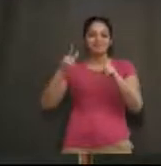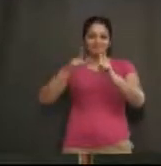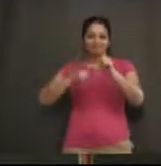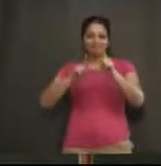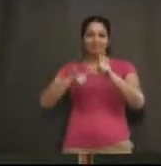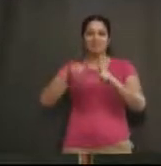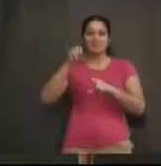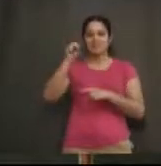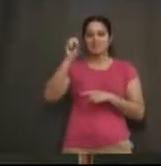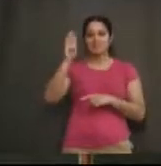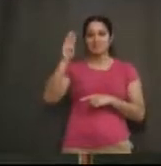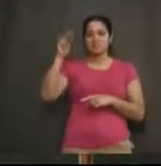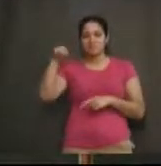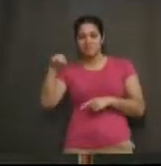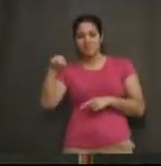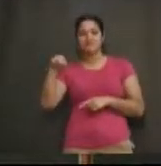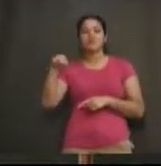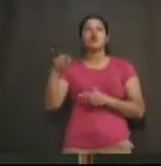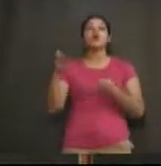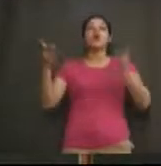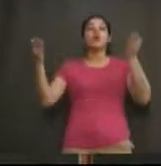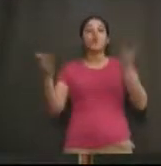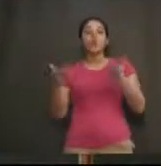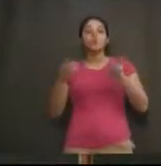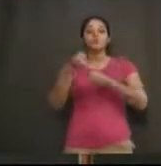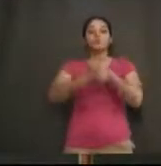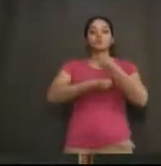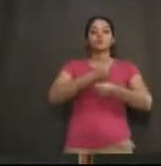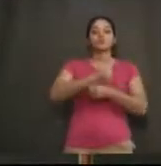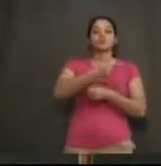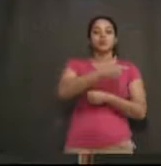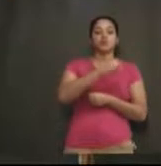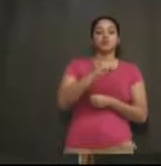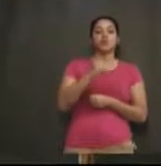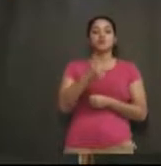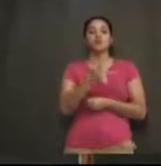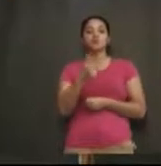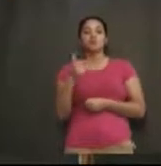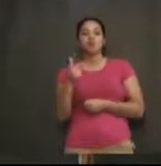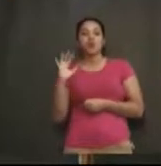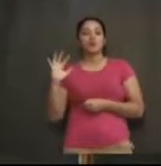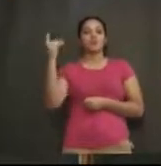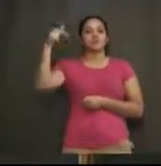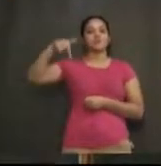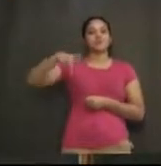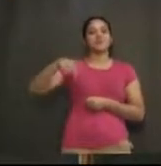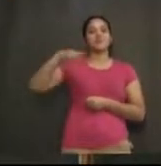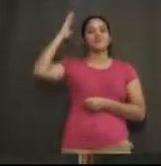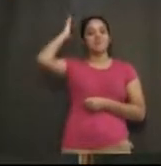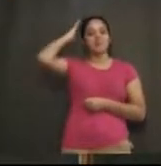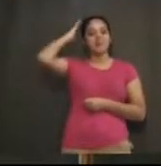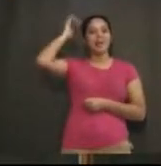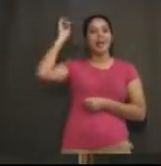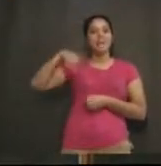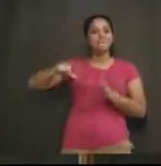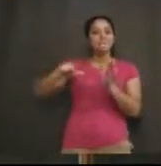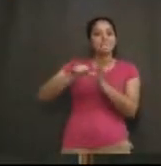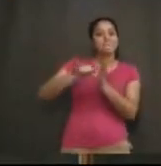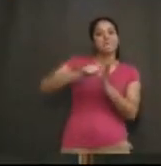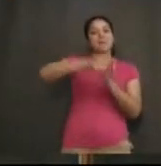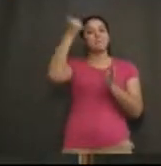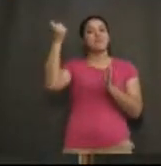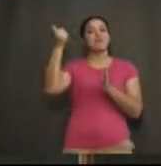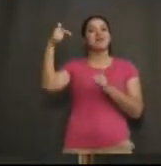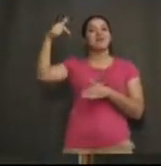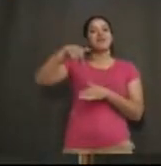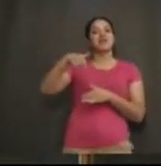está aqui na Universidade Federal do Pará. Ressalta-se que é a primeira vez que a Bienal vem para a